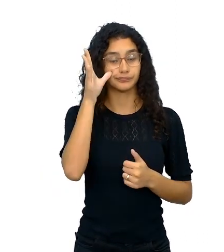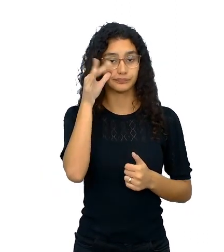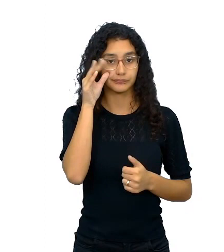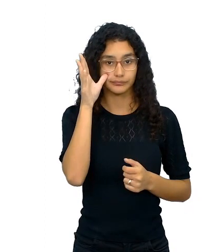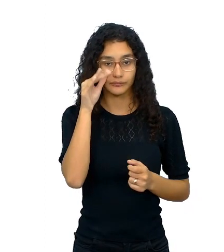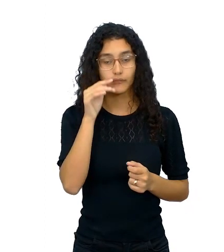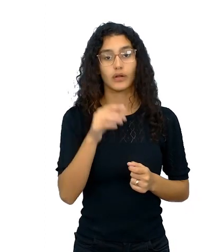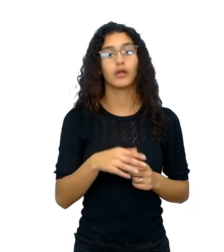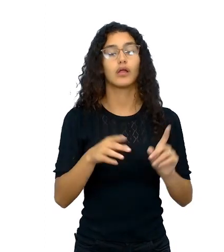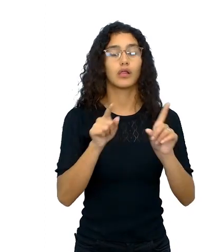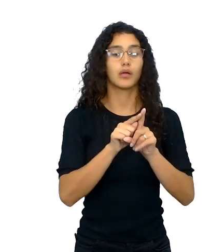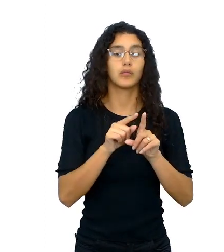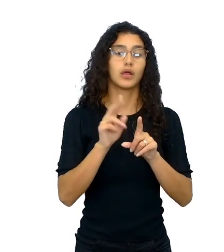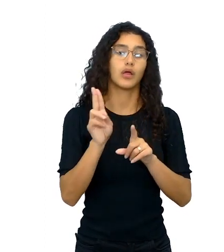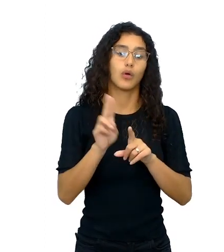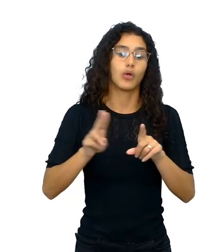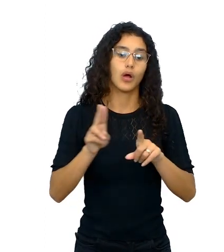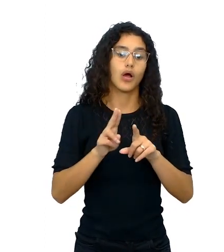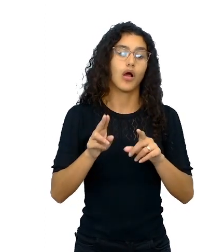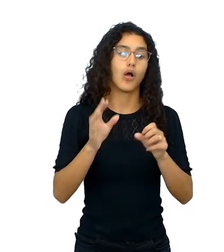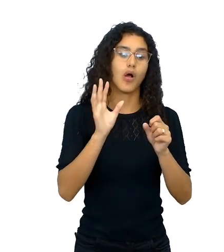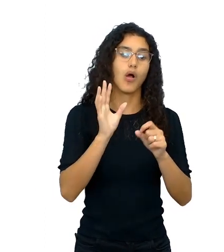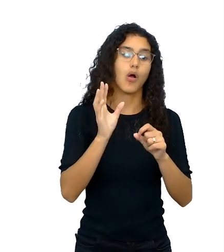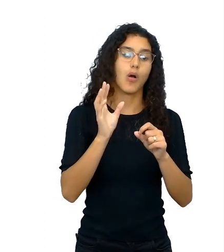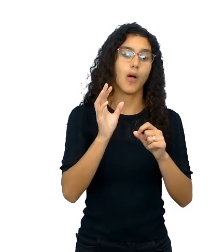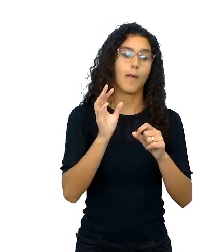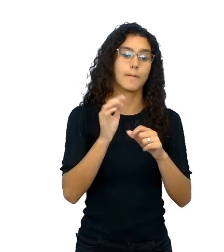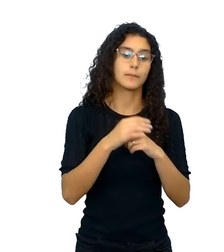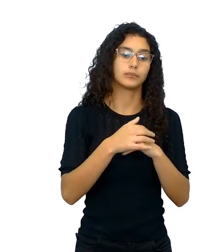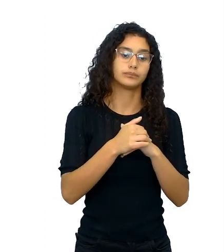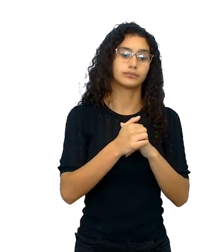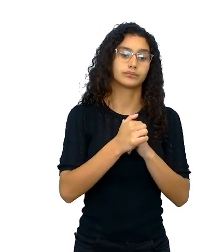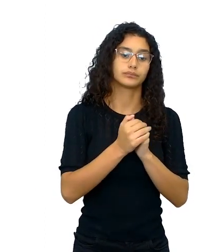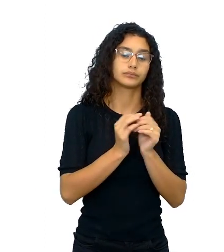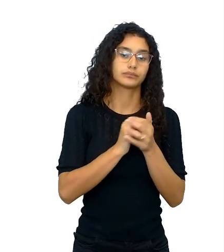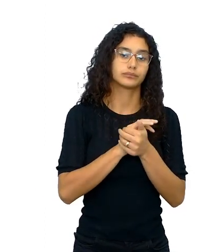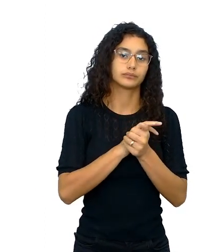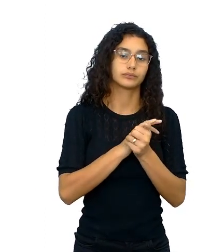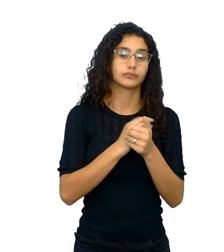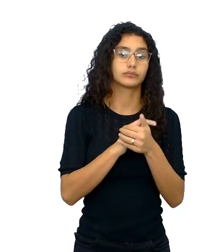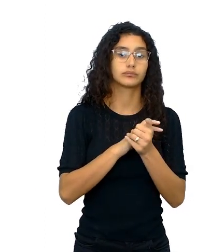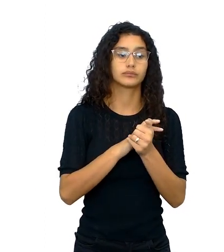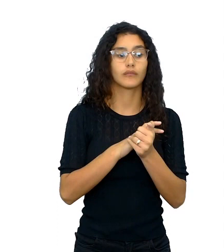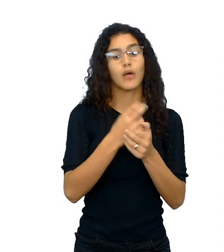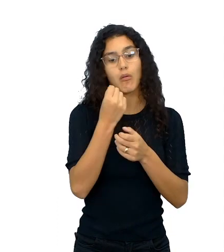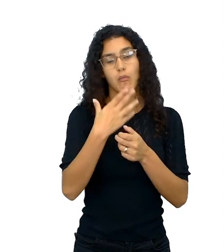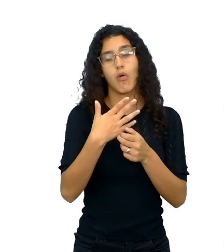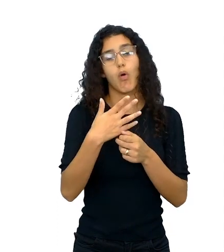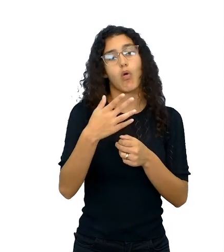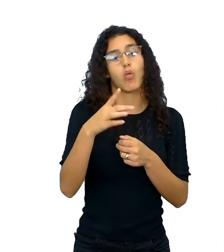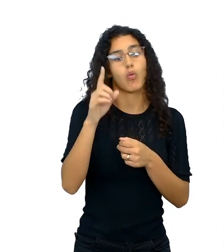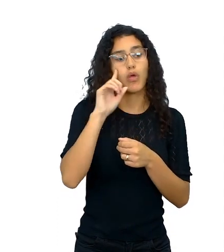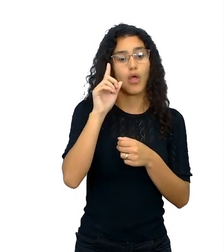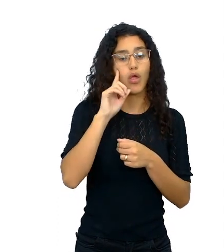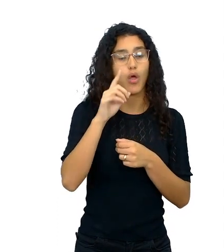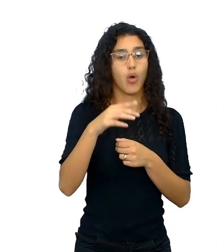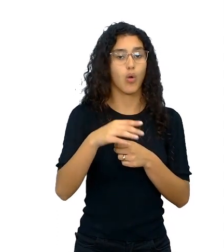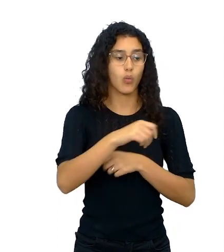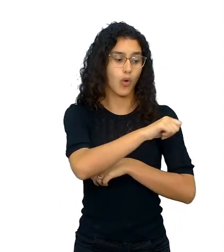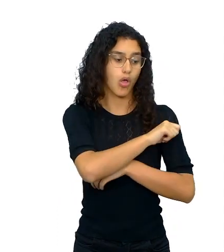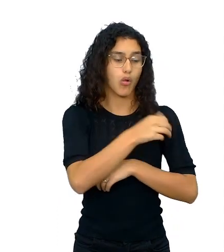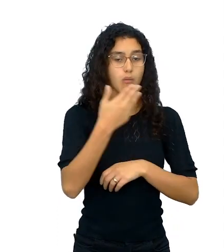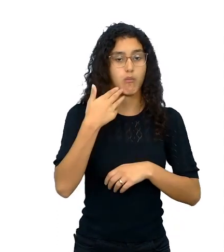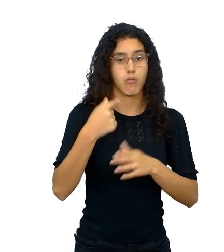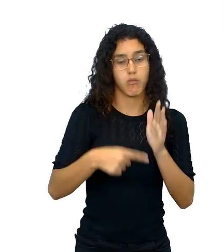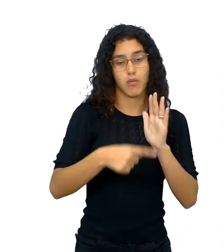interessante, principalmente pegar obras do realismo, que são obras que eu acho que vão cair mais no gosto do aluno nesse primeiro momento,